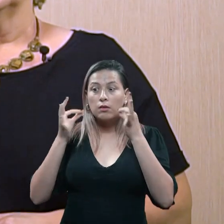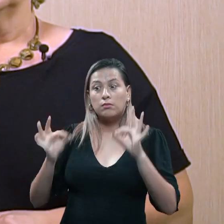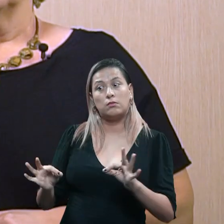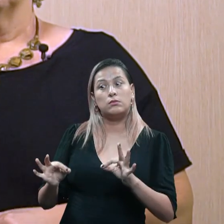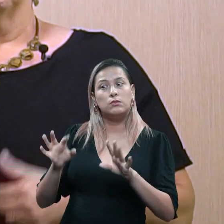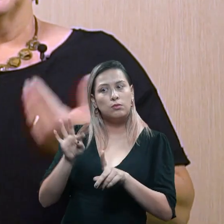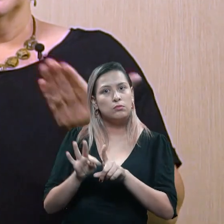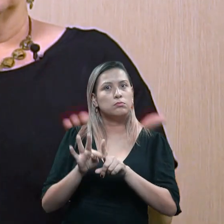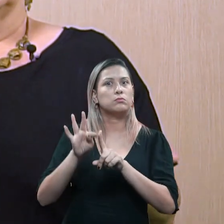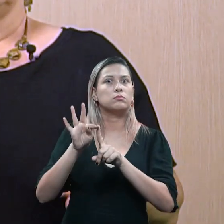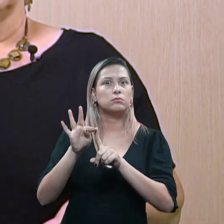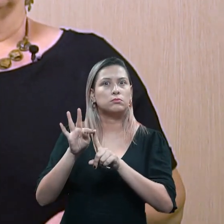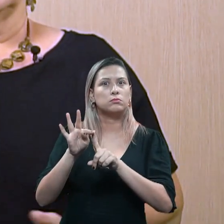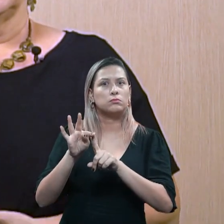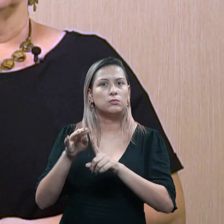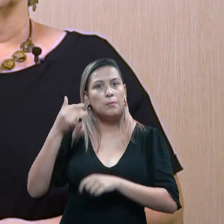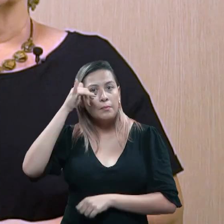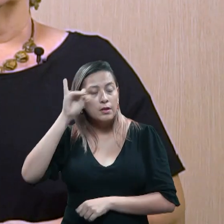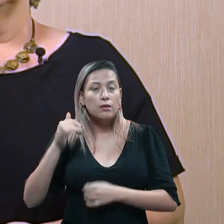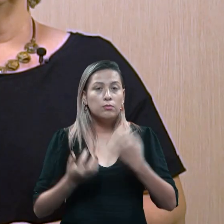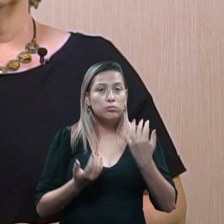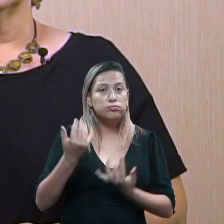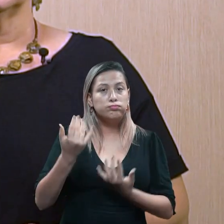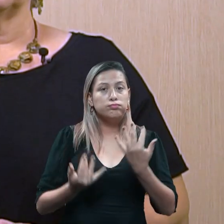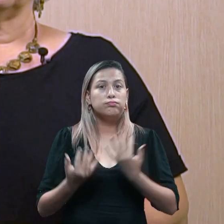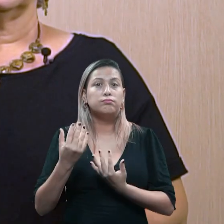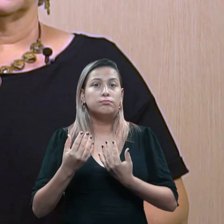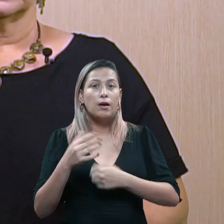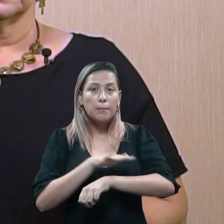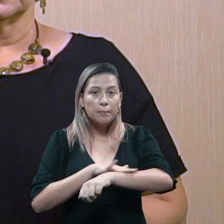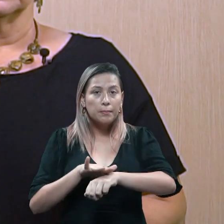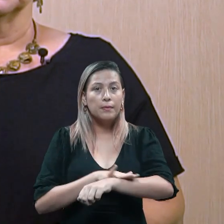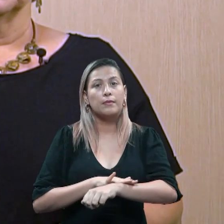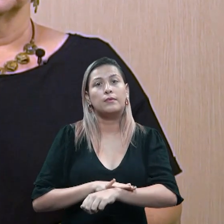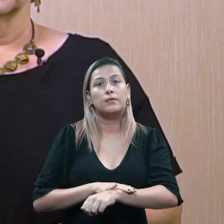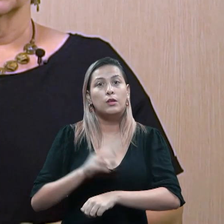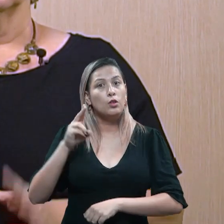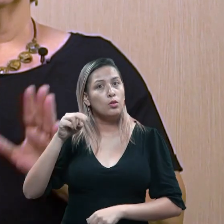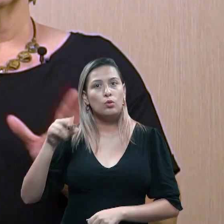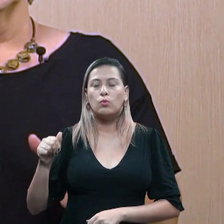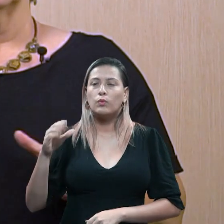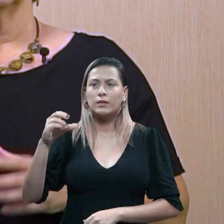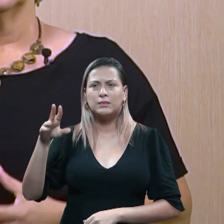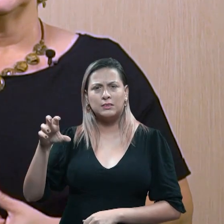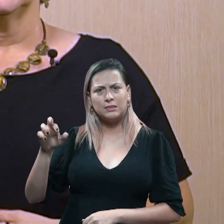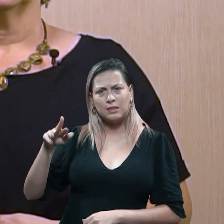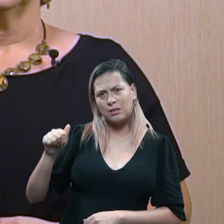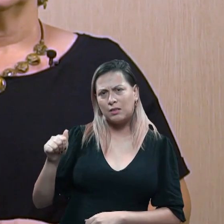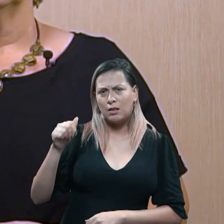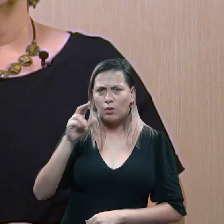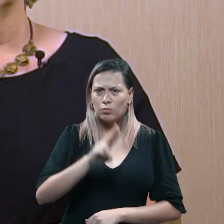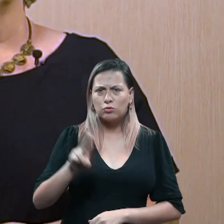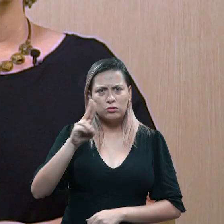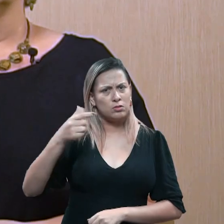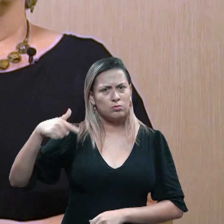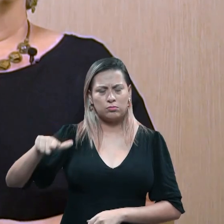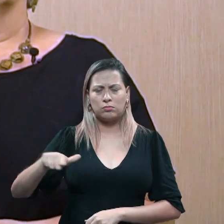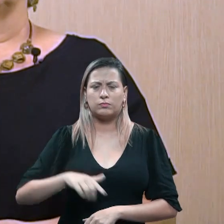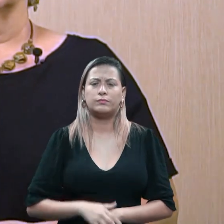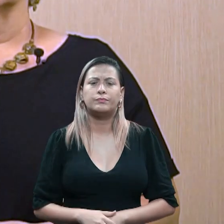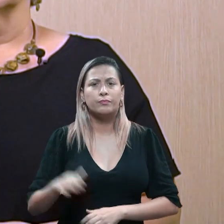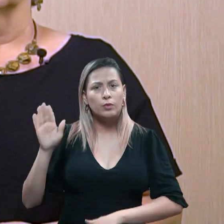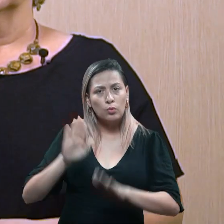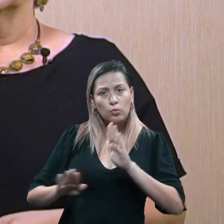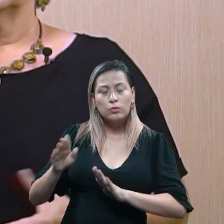para não queimar o cliente e nunca reaproveitar a cera. Os cuidados do cliente durante e depois